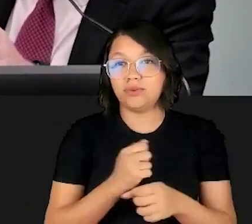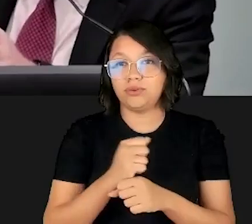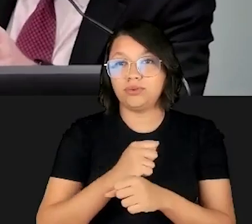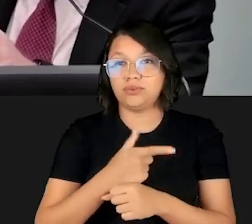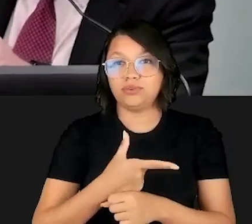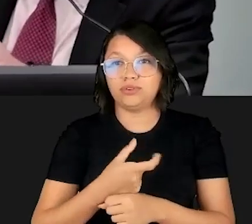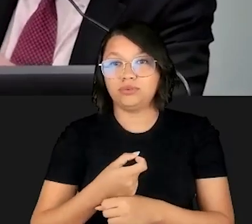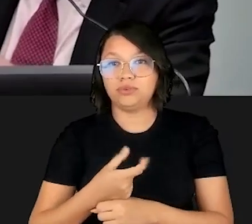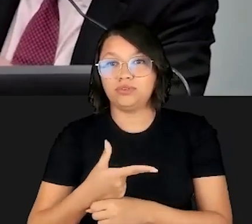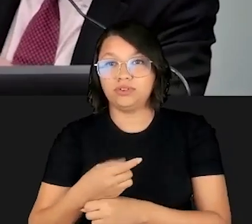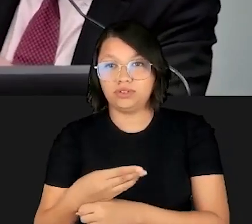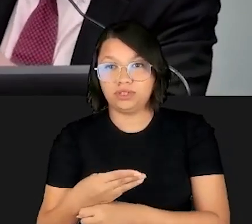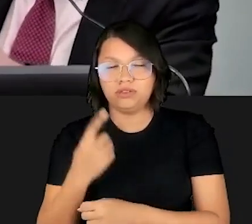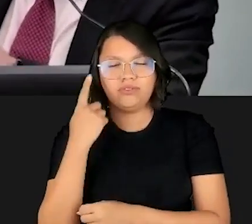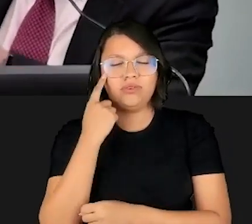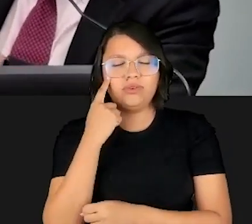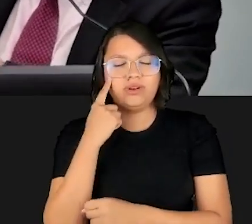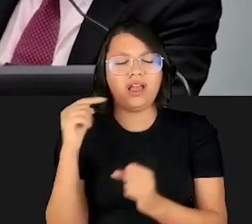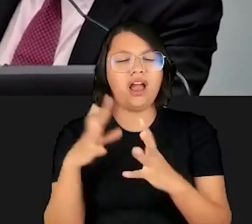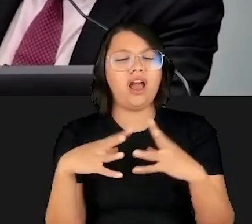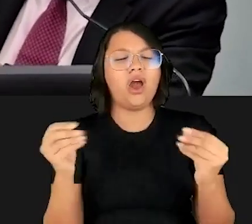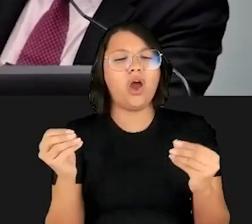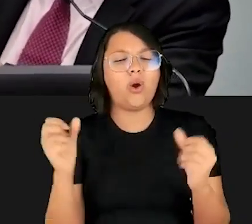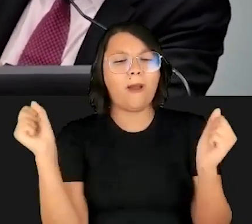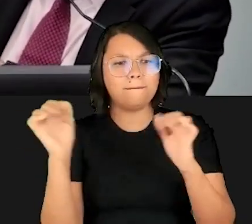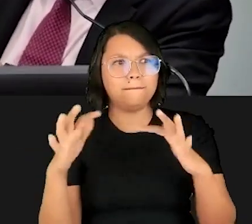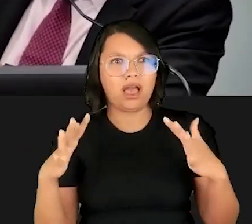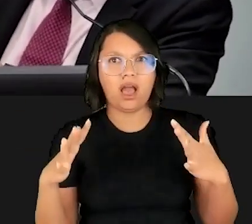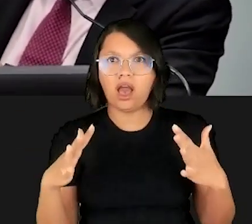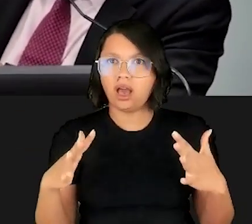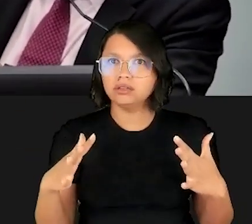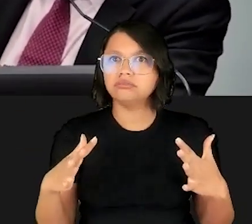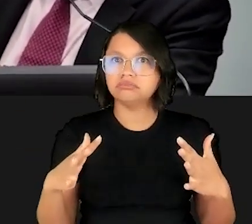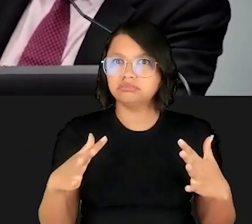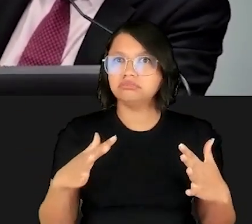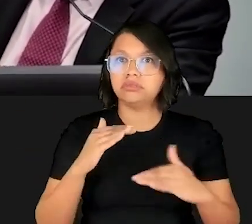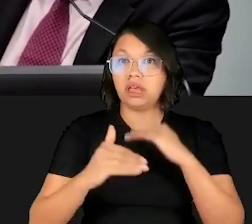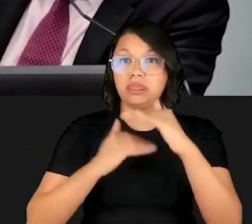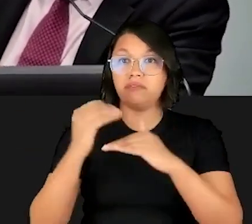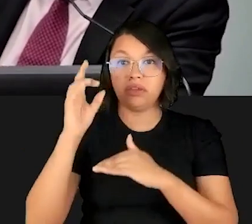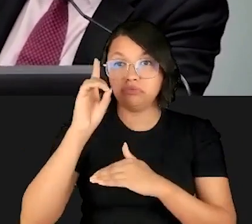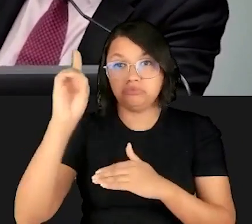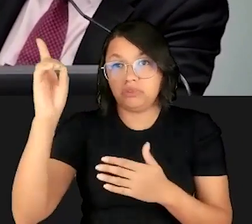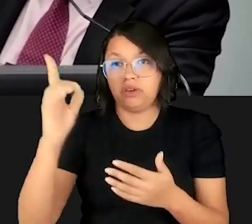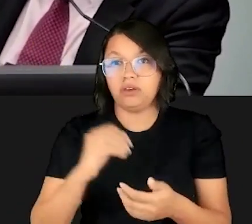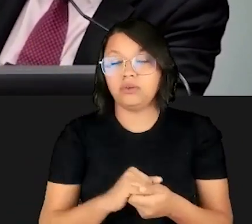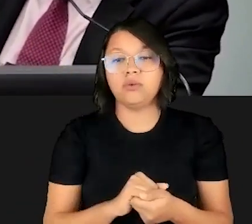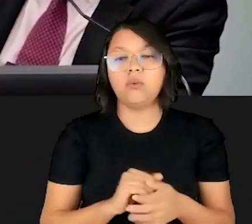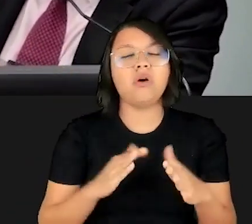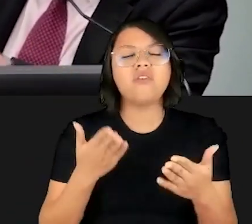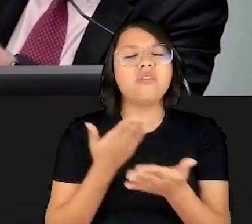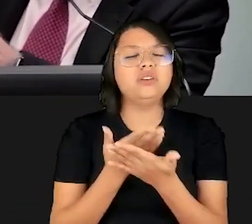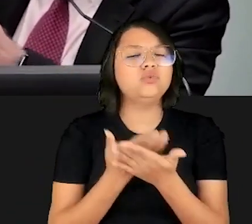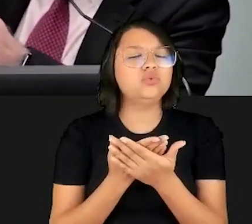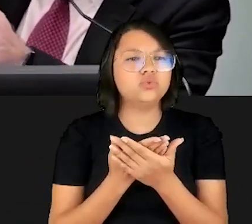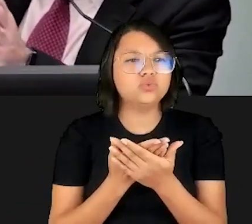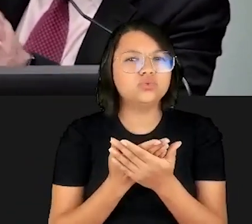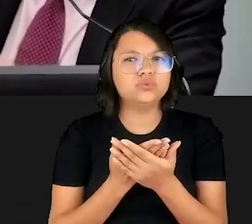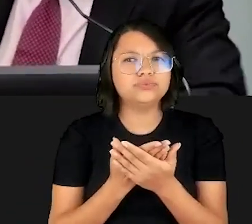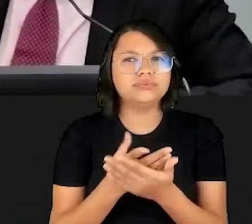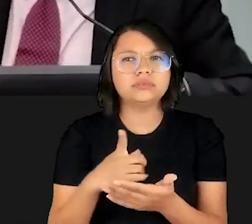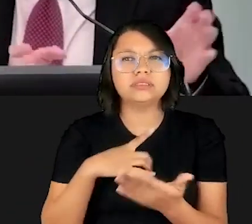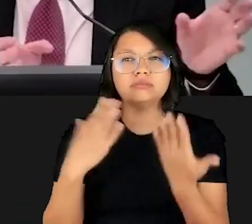a questão das curas milagrosas. Quando você faz um estudo de um novo produto, muitas vezes Dr. Carlos, há